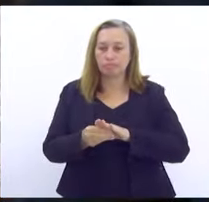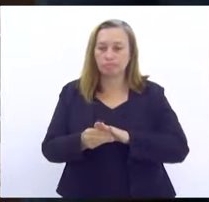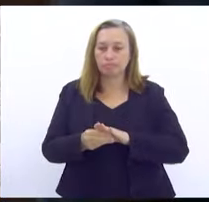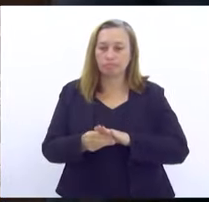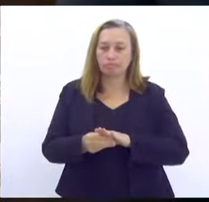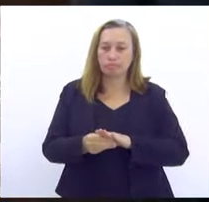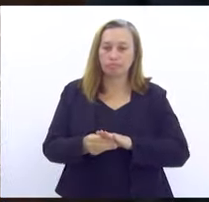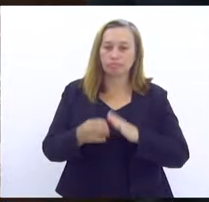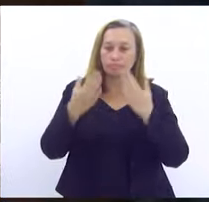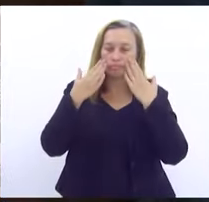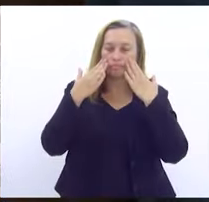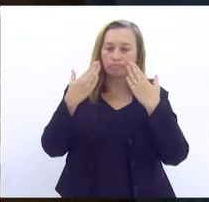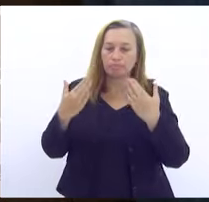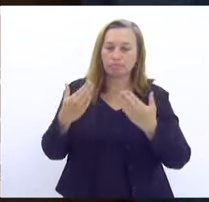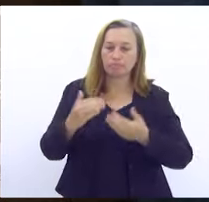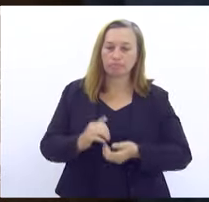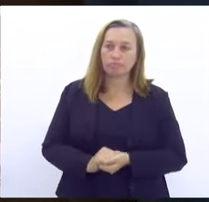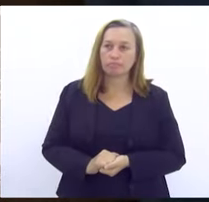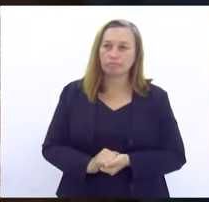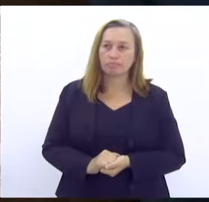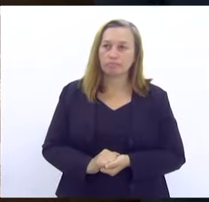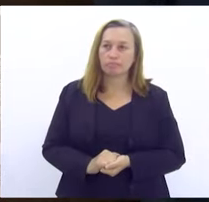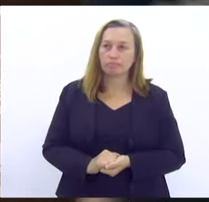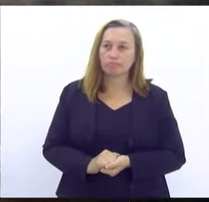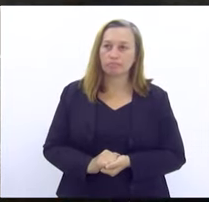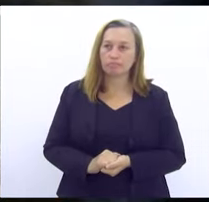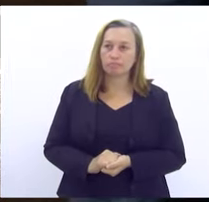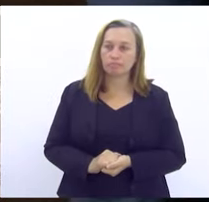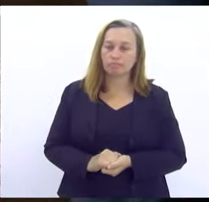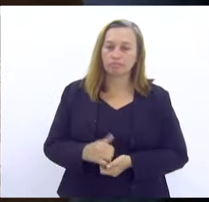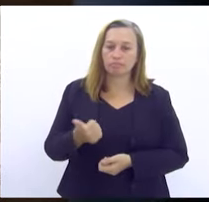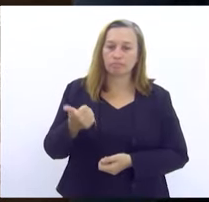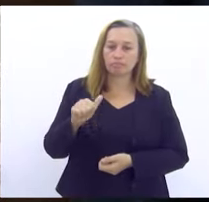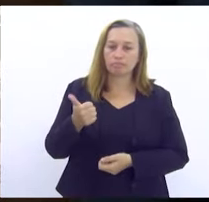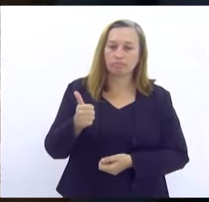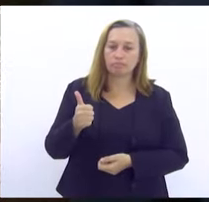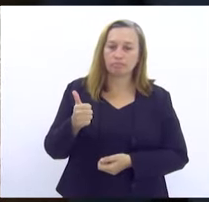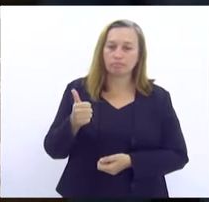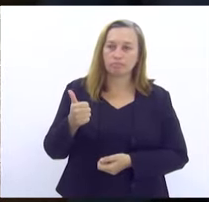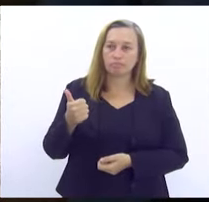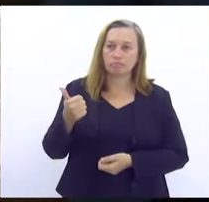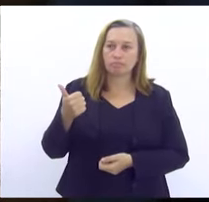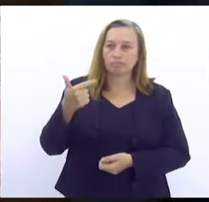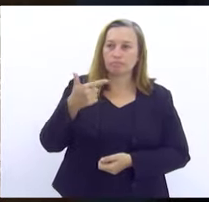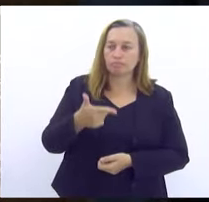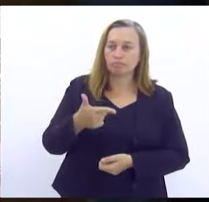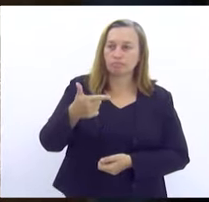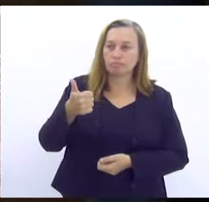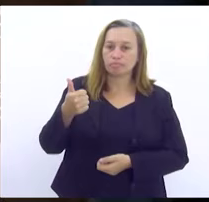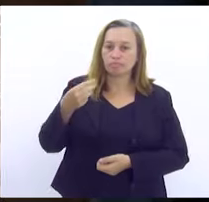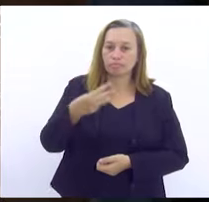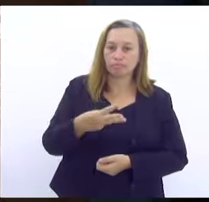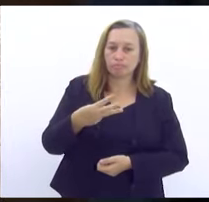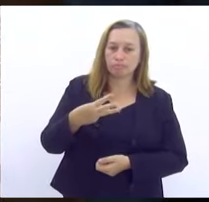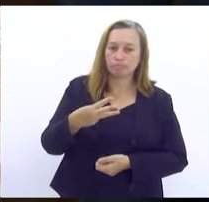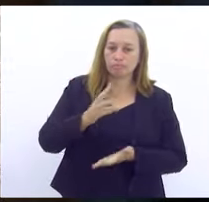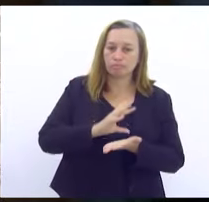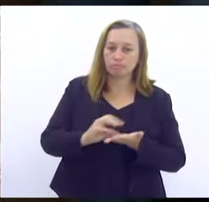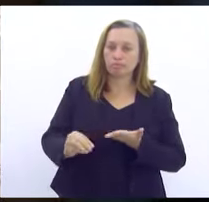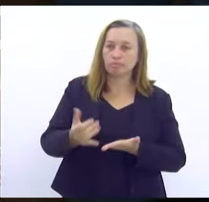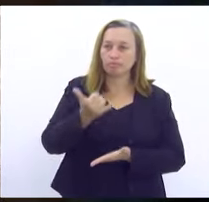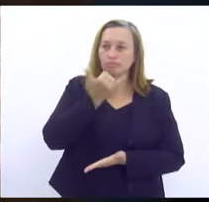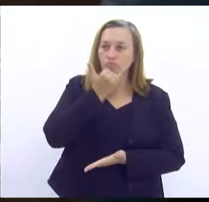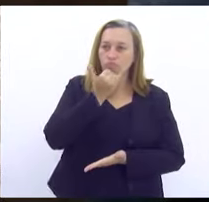que eu apresentei aos itens 11, 12 e 13 da pauta. Não,